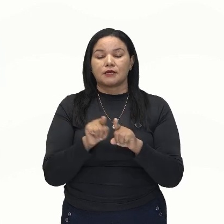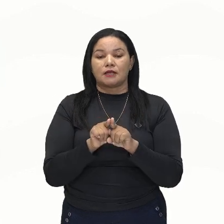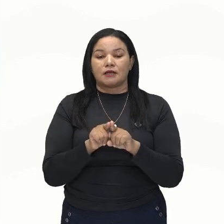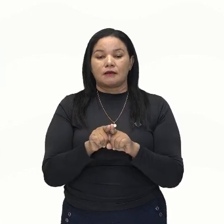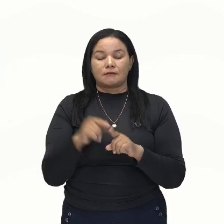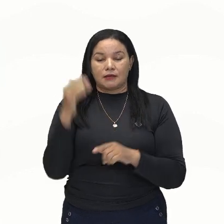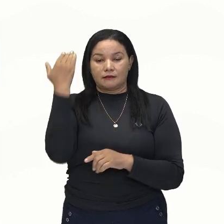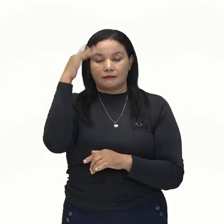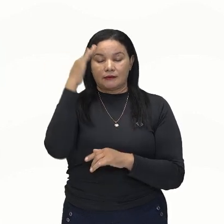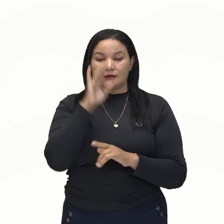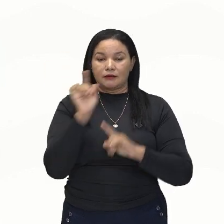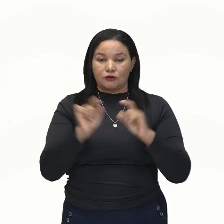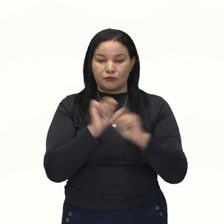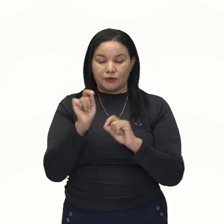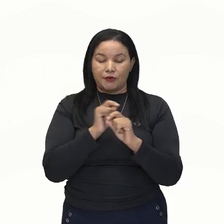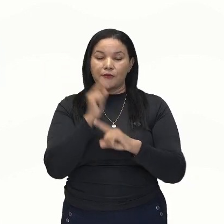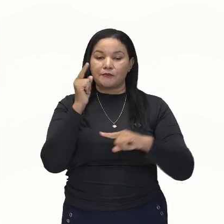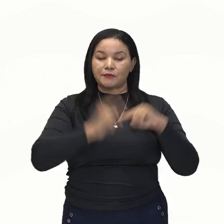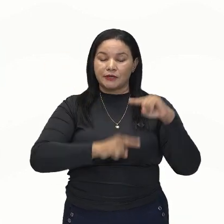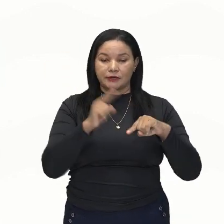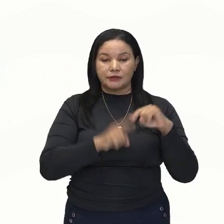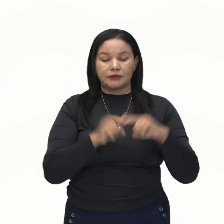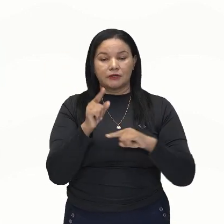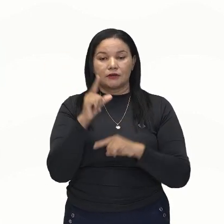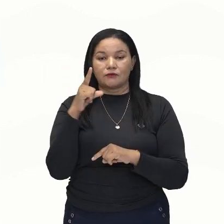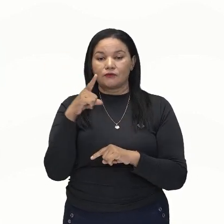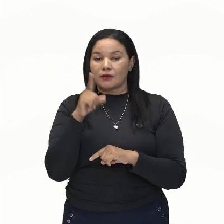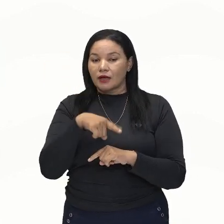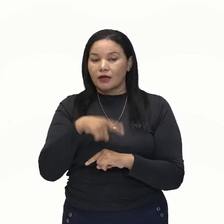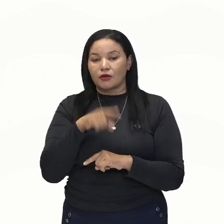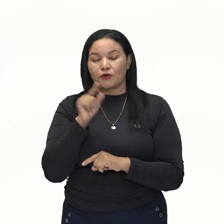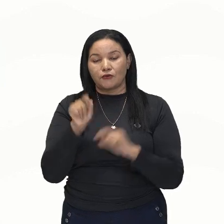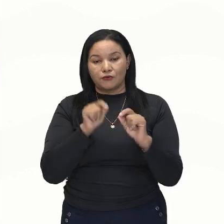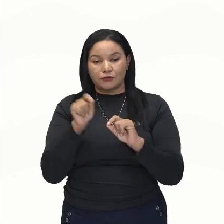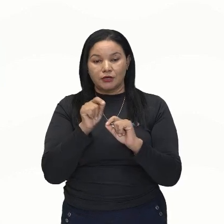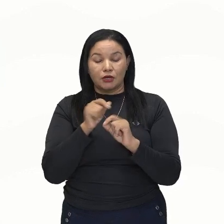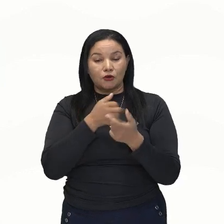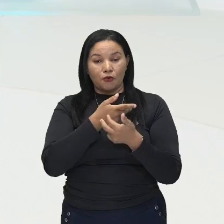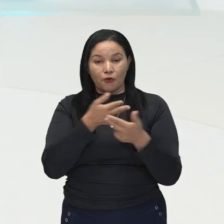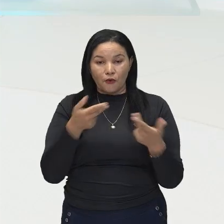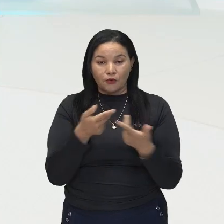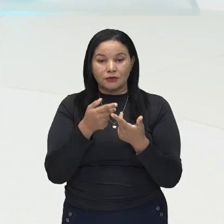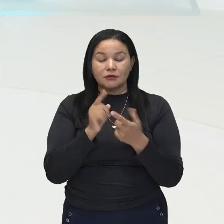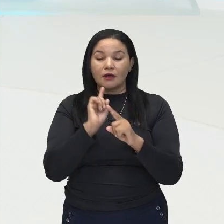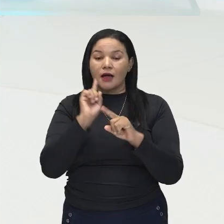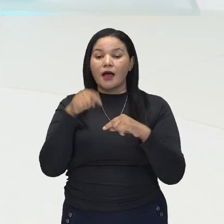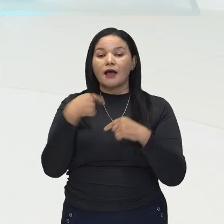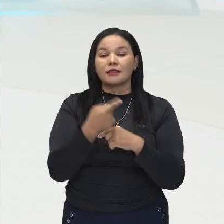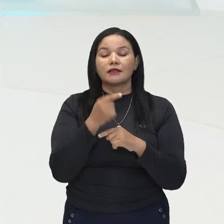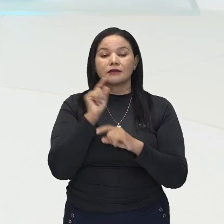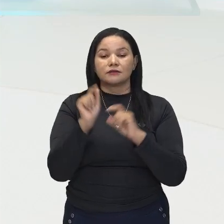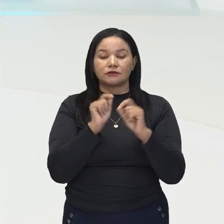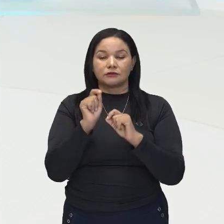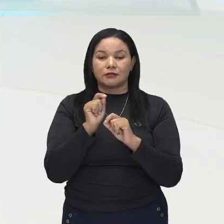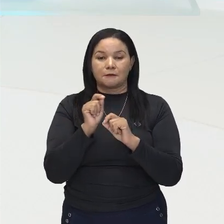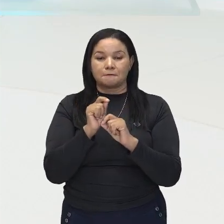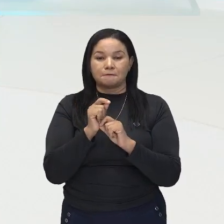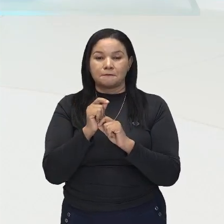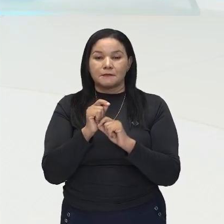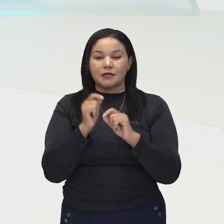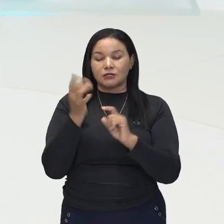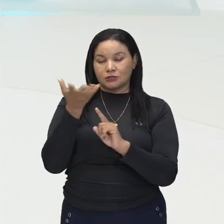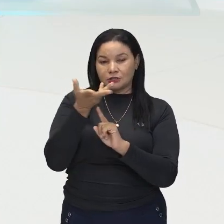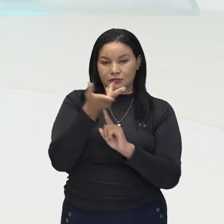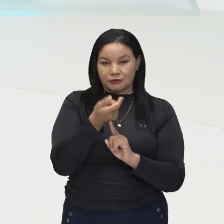bens, eles vão ser algo que vai para além de algo arquitetônico. Ele passa a